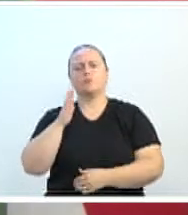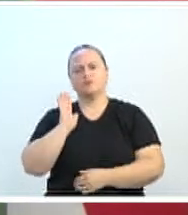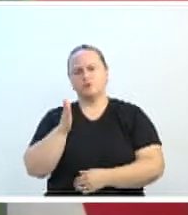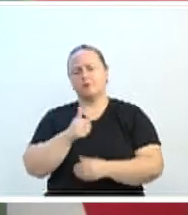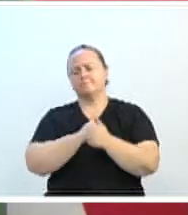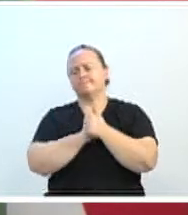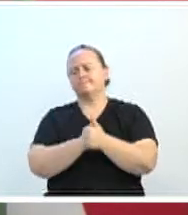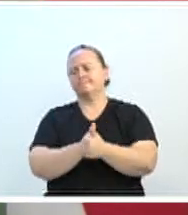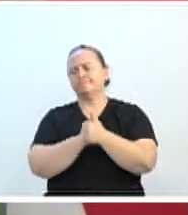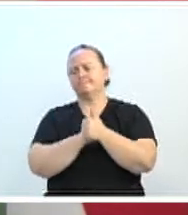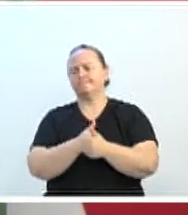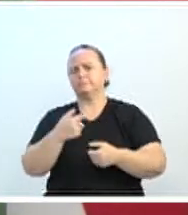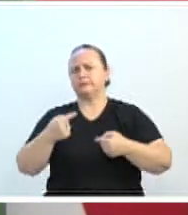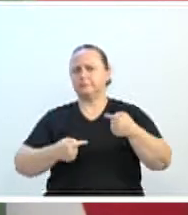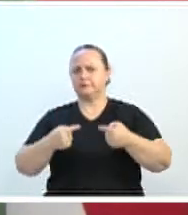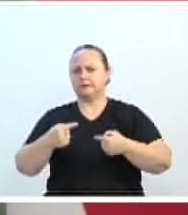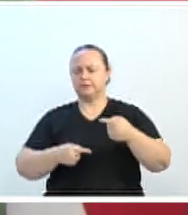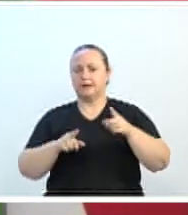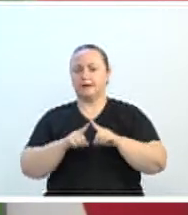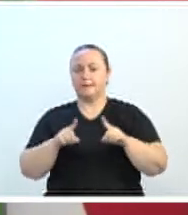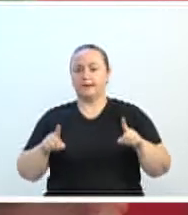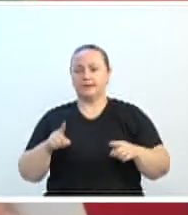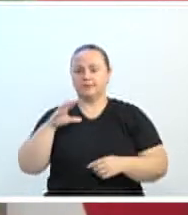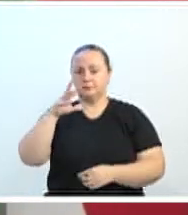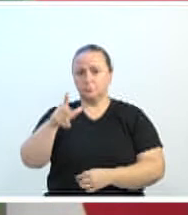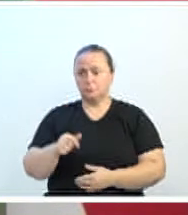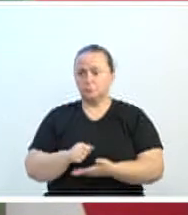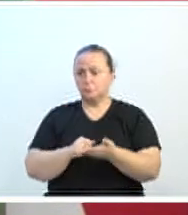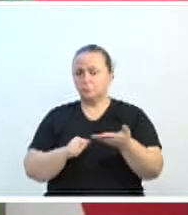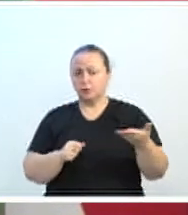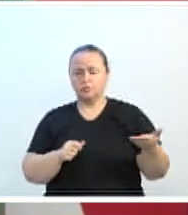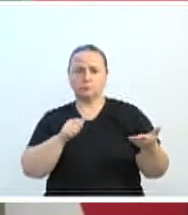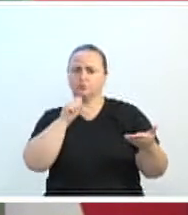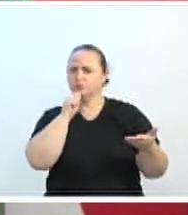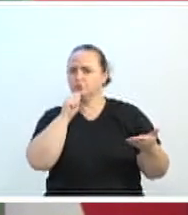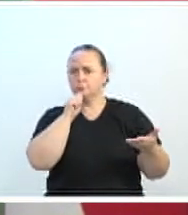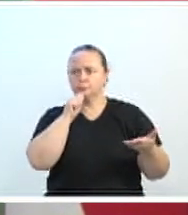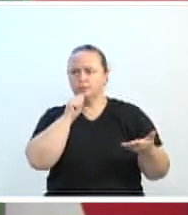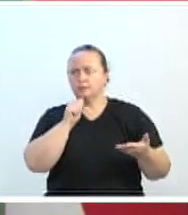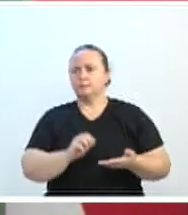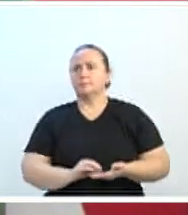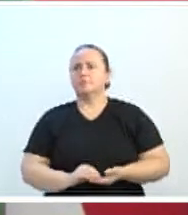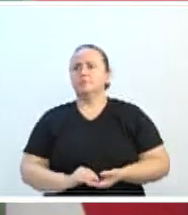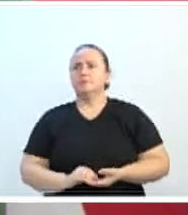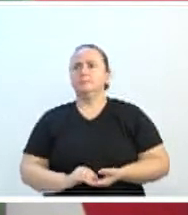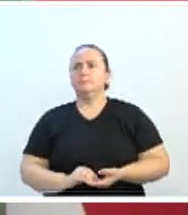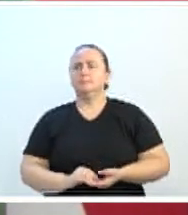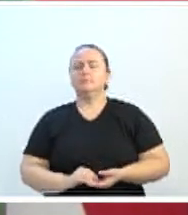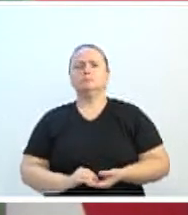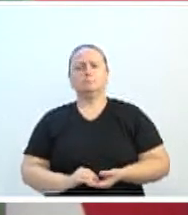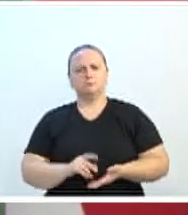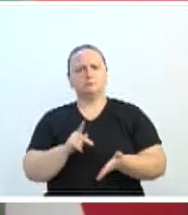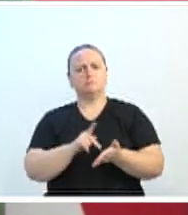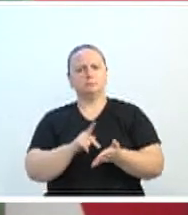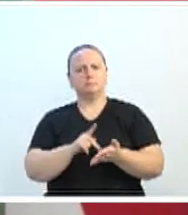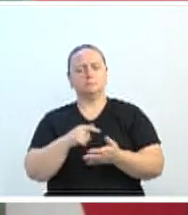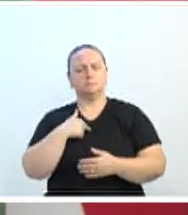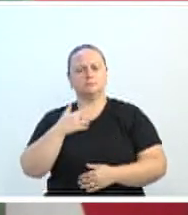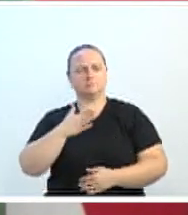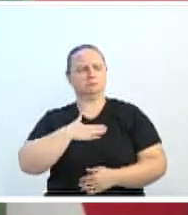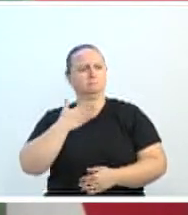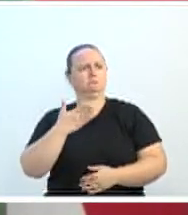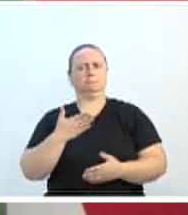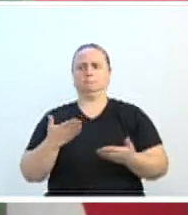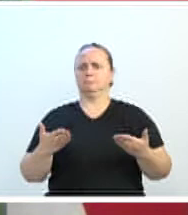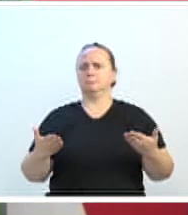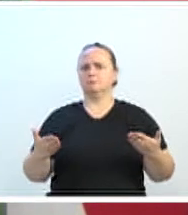tempo, mas nem todos os colegas vereadores tiveram acesso a essa informação, e fiquei surpreso que o próprio sindicato,